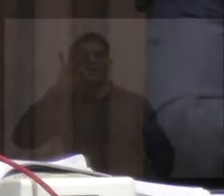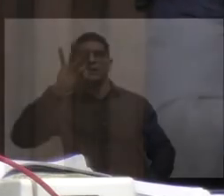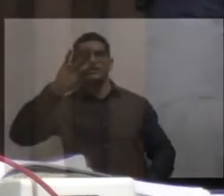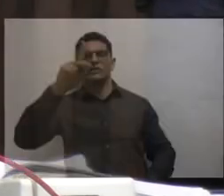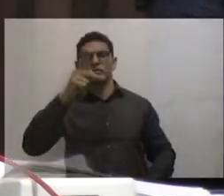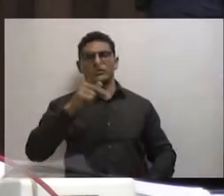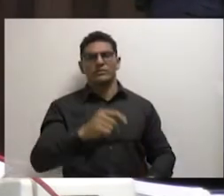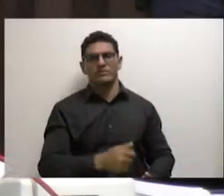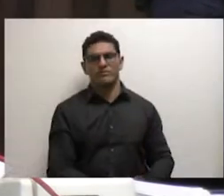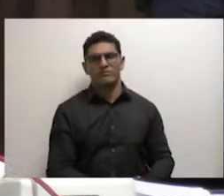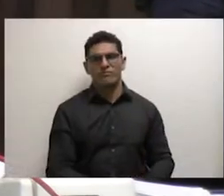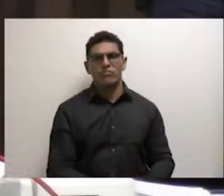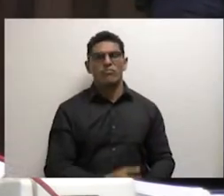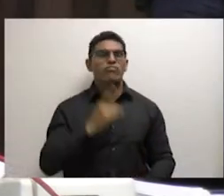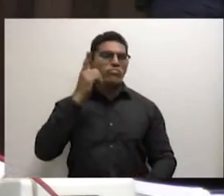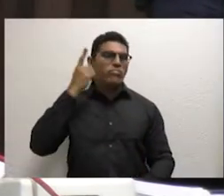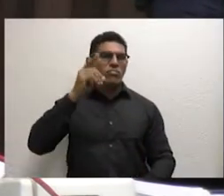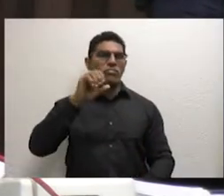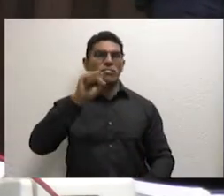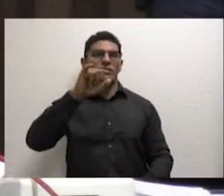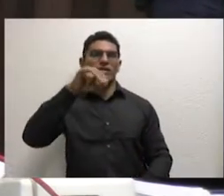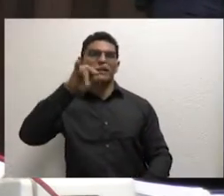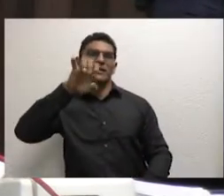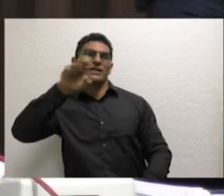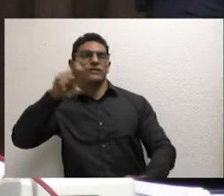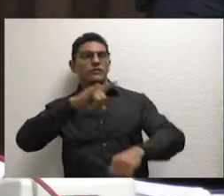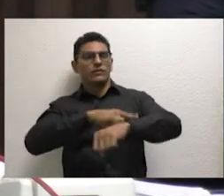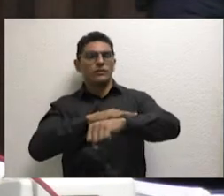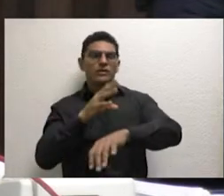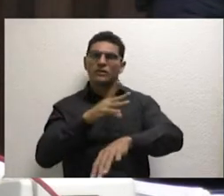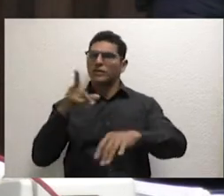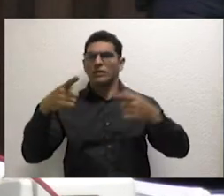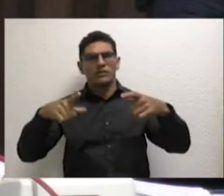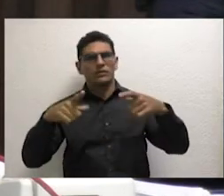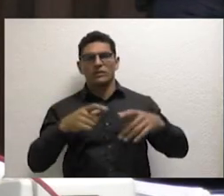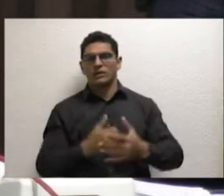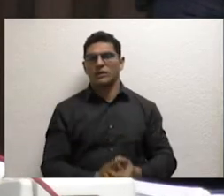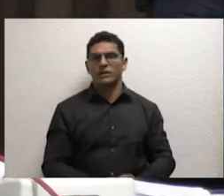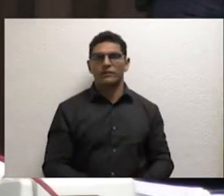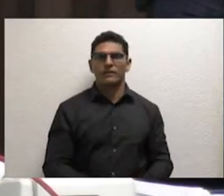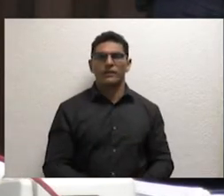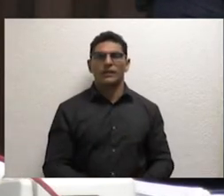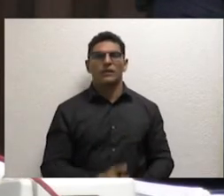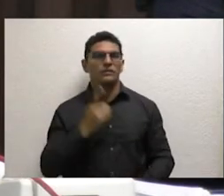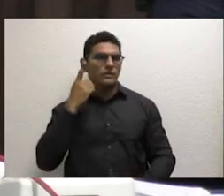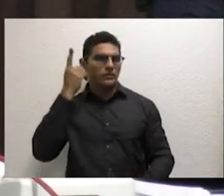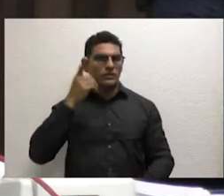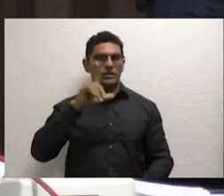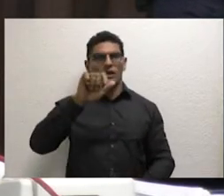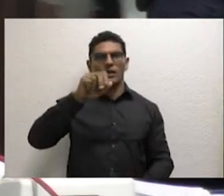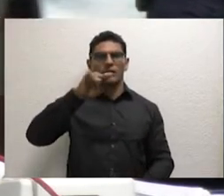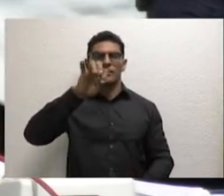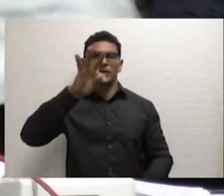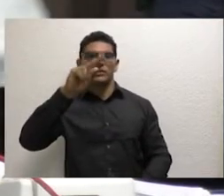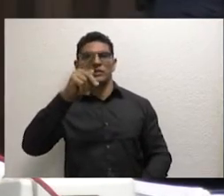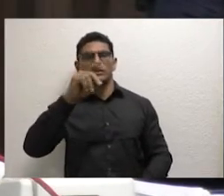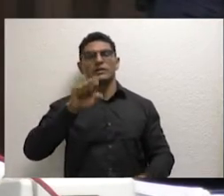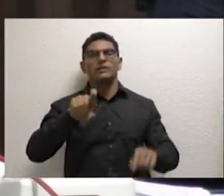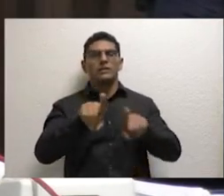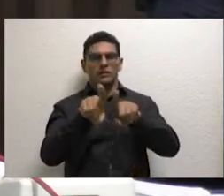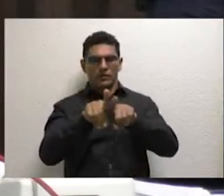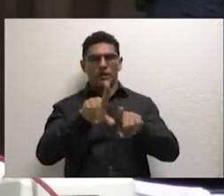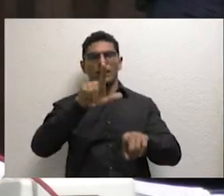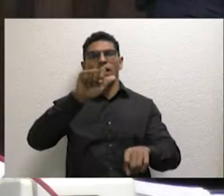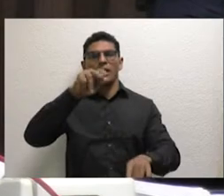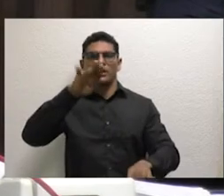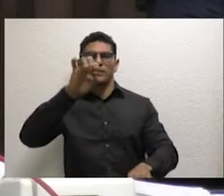o deputado Sineso levou ele aqui acho que ao banheiro algum lugar e está ali o deputado Sineso chegou o Lambert também Lambert